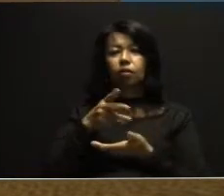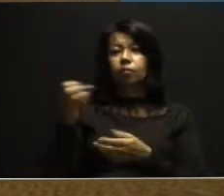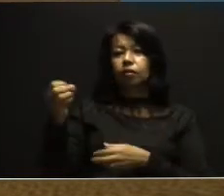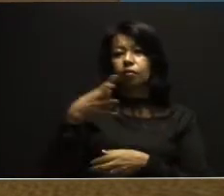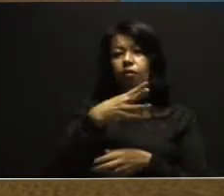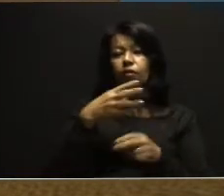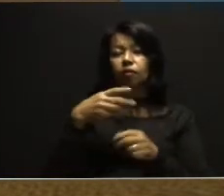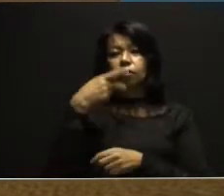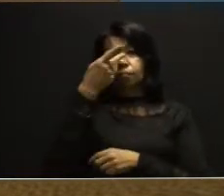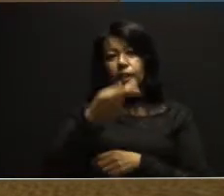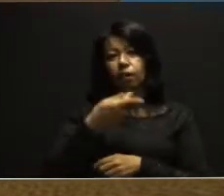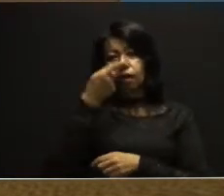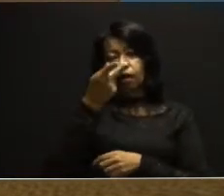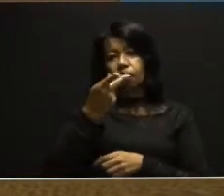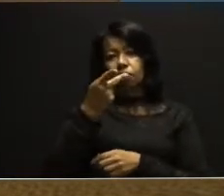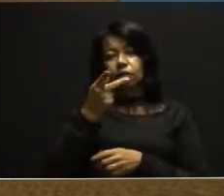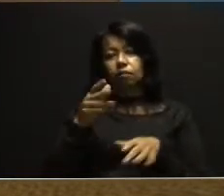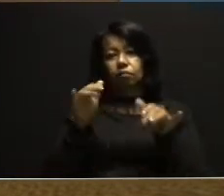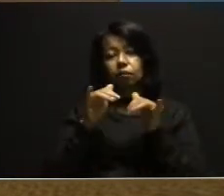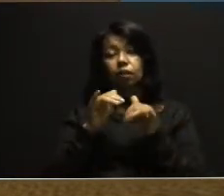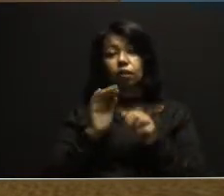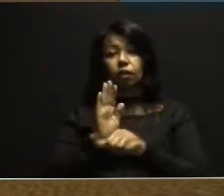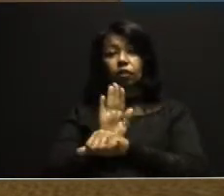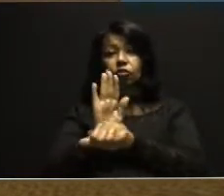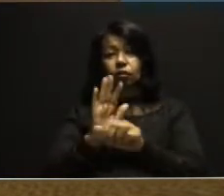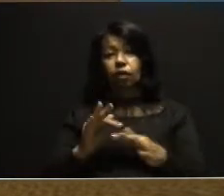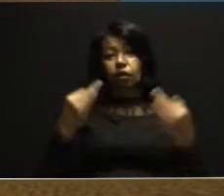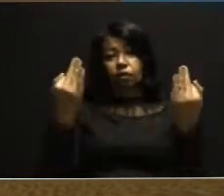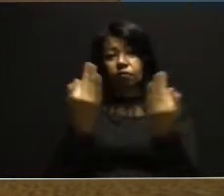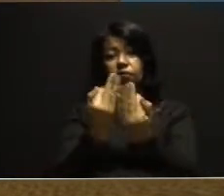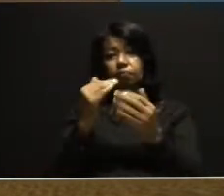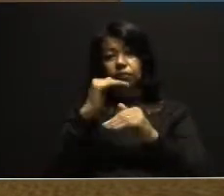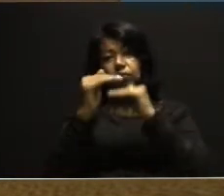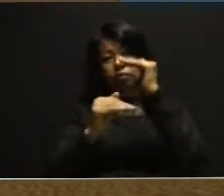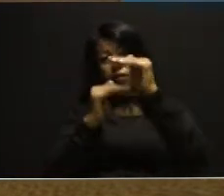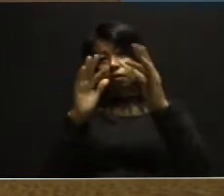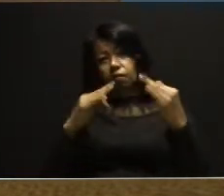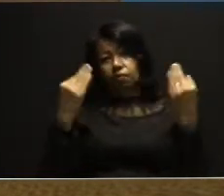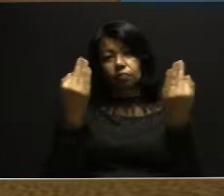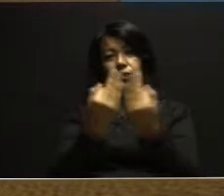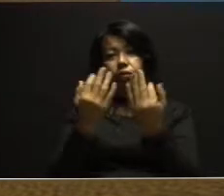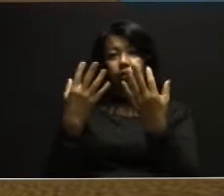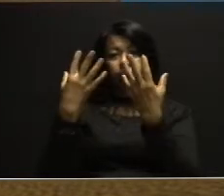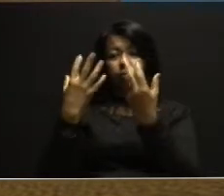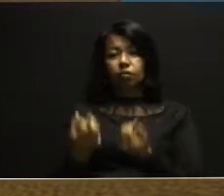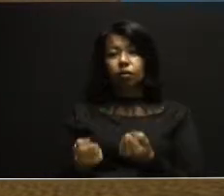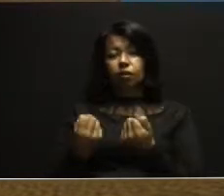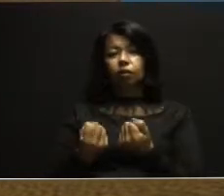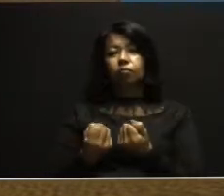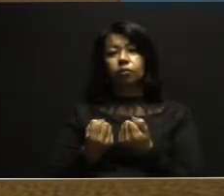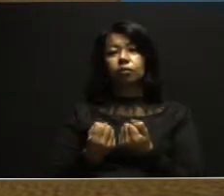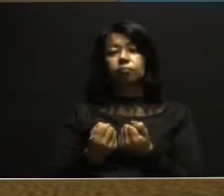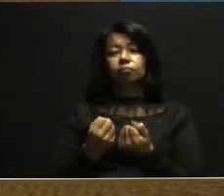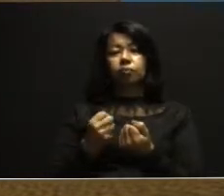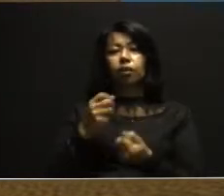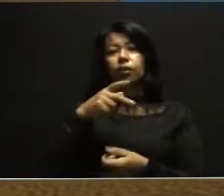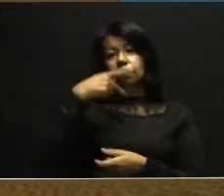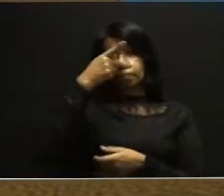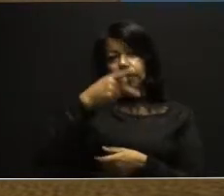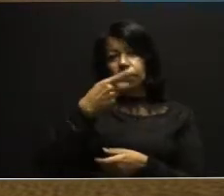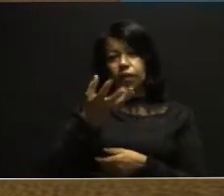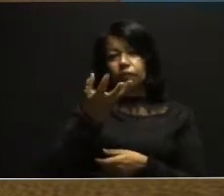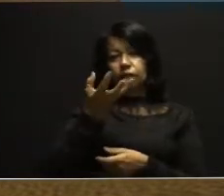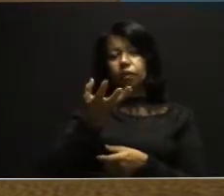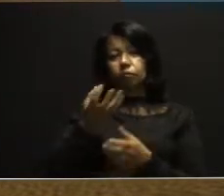novas para promover a família, para valorizar a família. Nós acolhemos essas sementes, queremos fazer